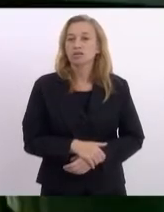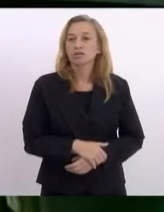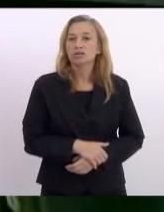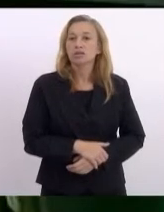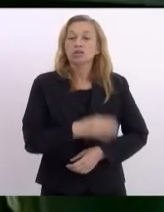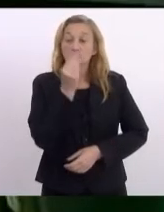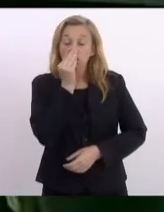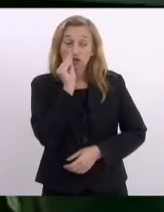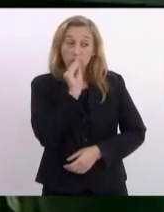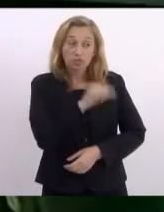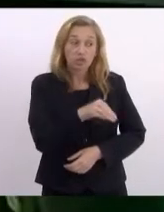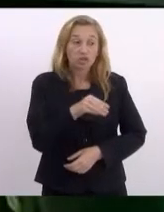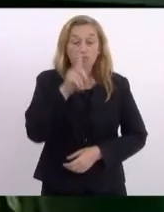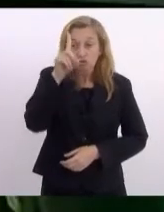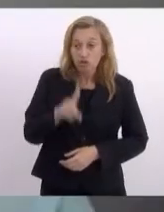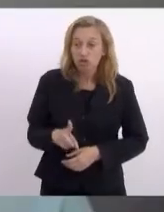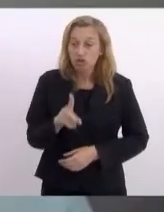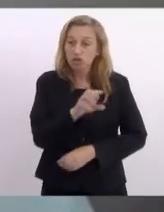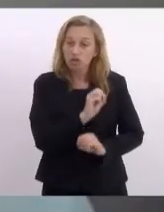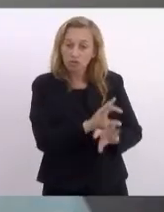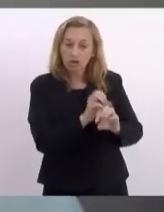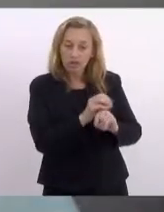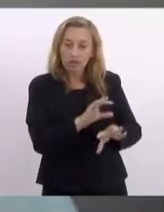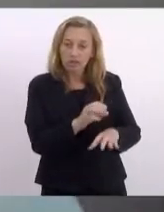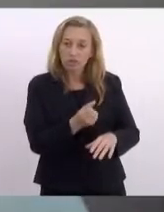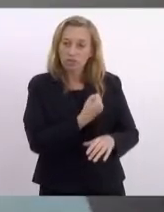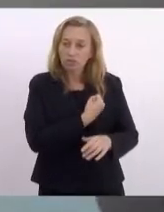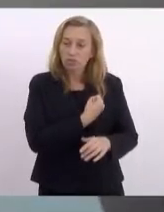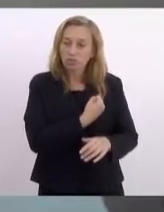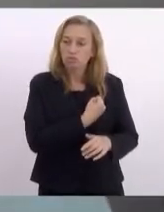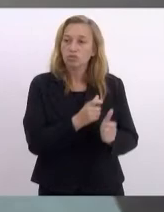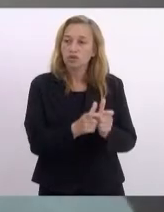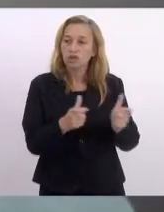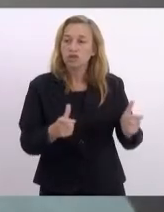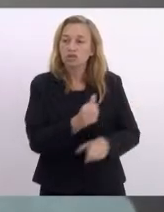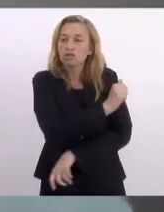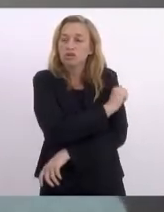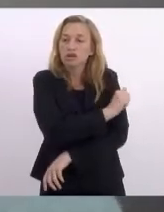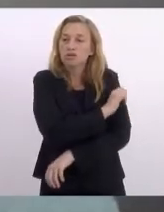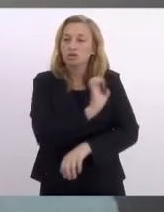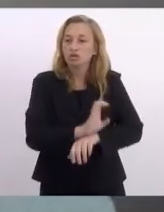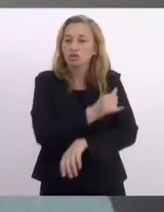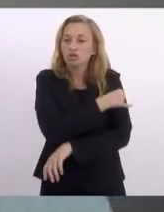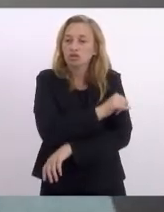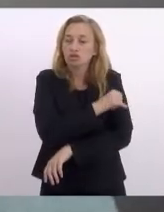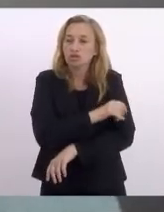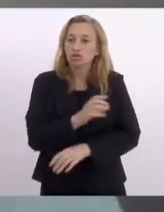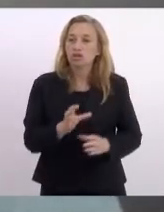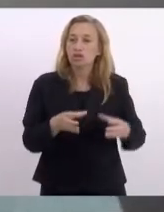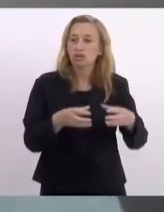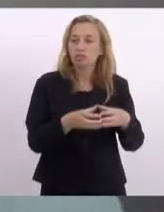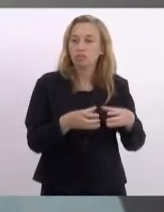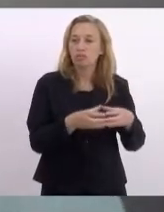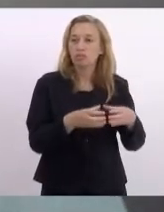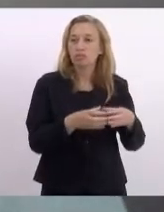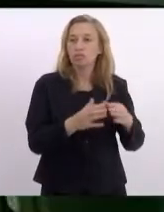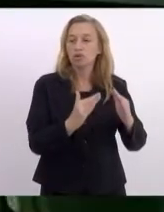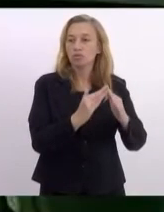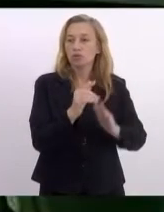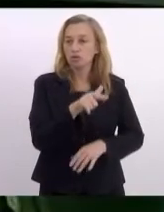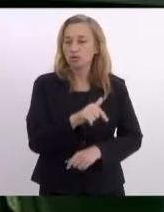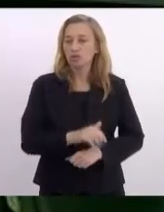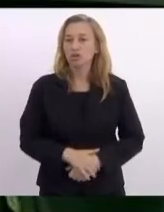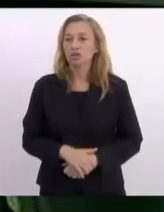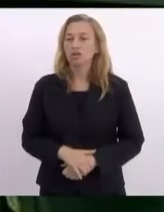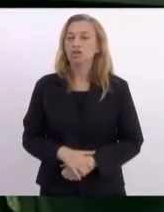negando o direito à educação de uma parcela enorme da população do estado do Rio de Janeiro, que está na região dos Lagos. Me concede